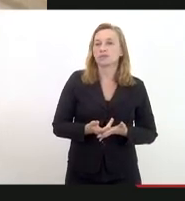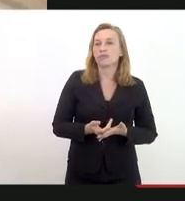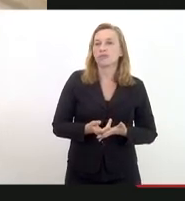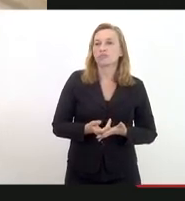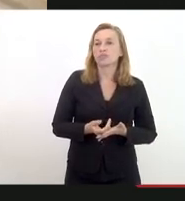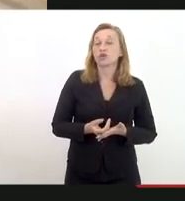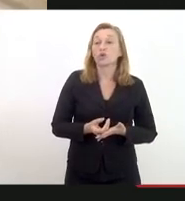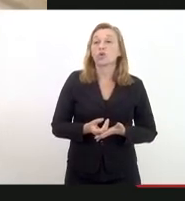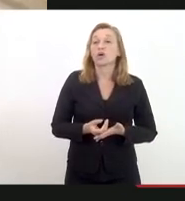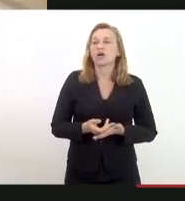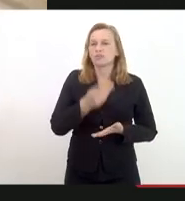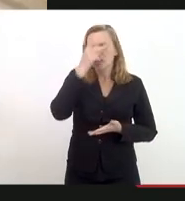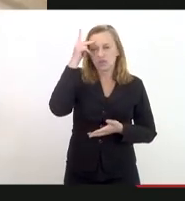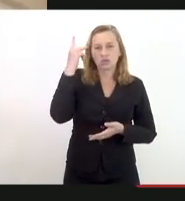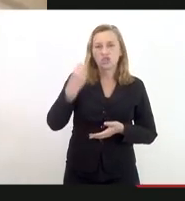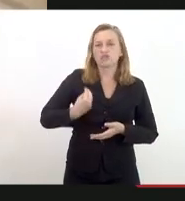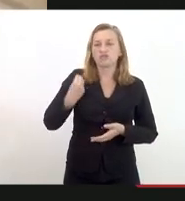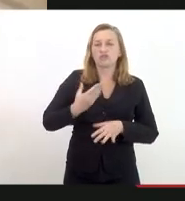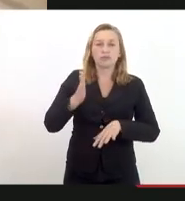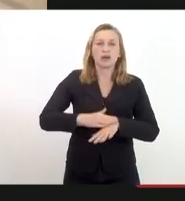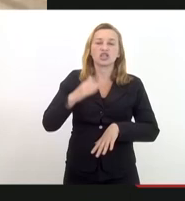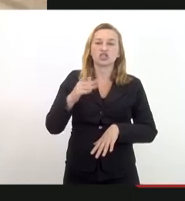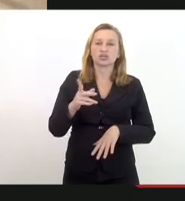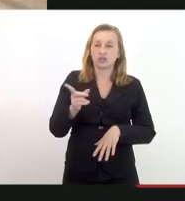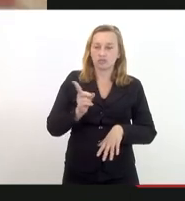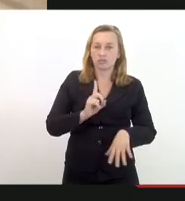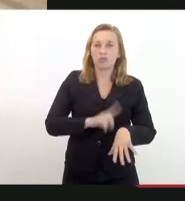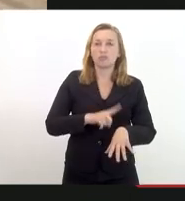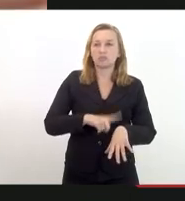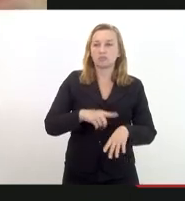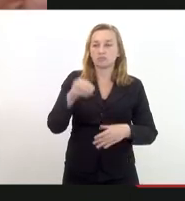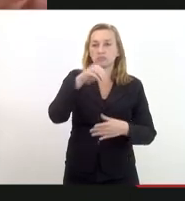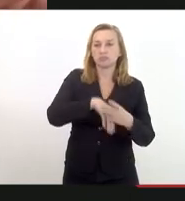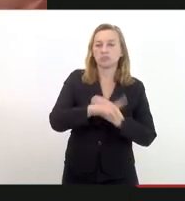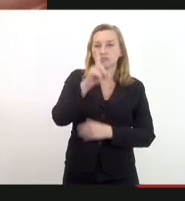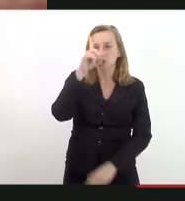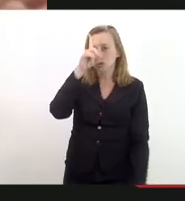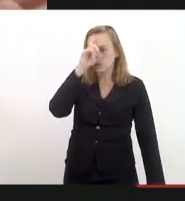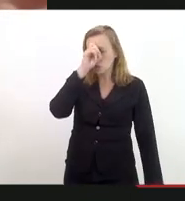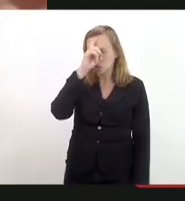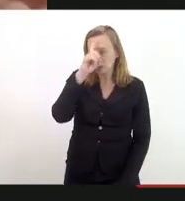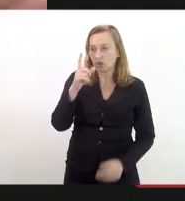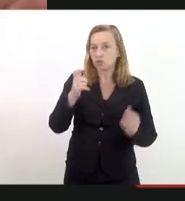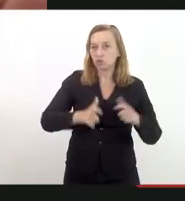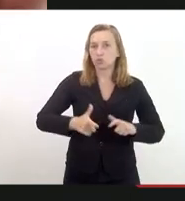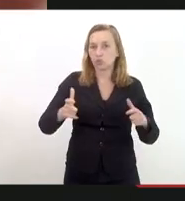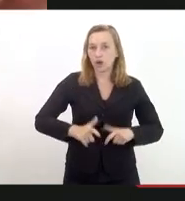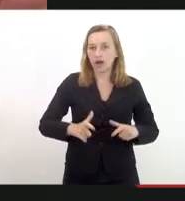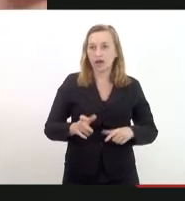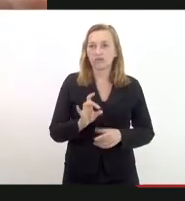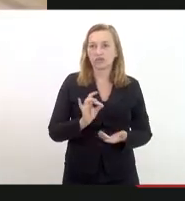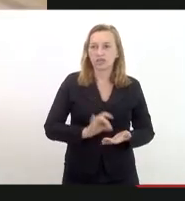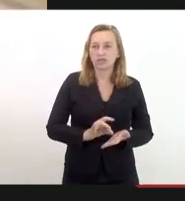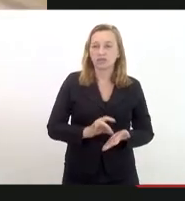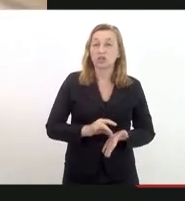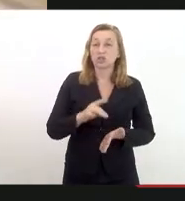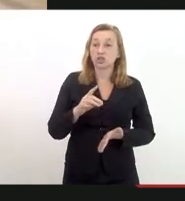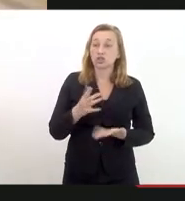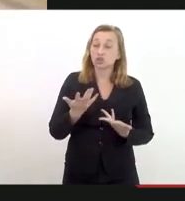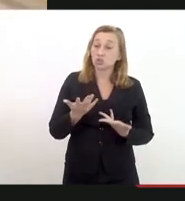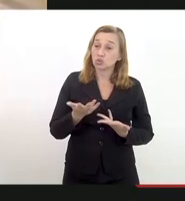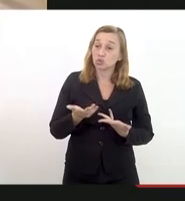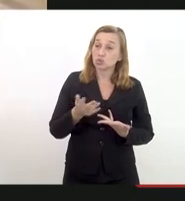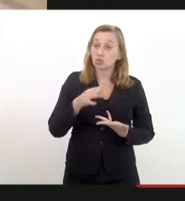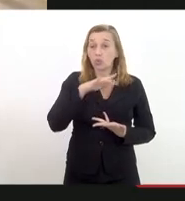maior tempo. É uma unidade localizada numa área atualmente crítica do ponto de vista